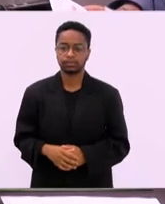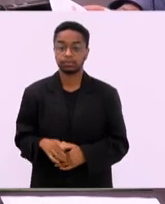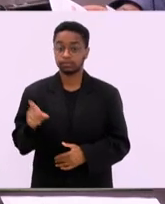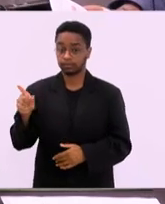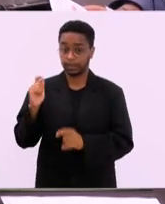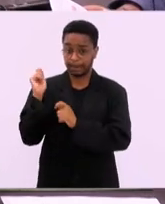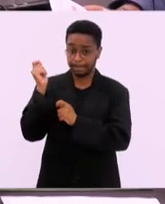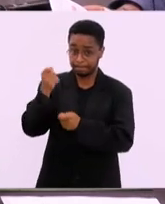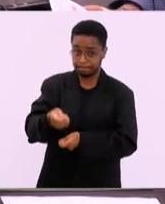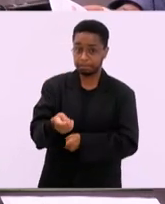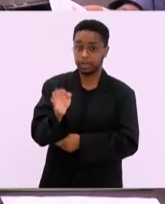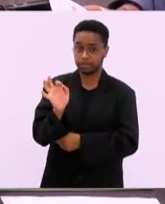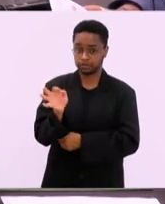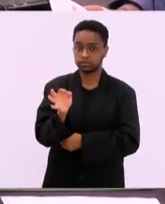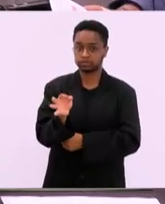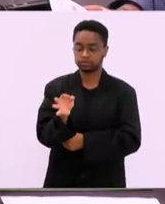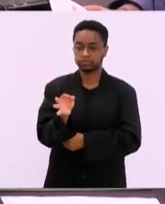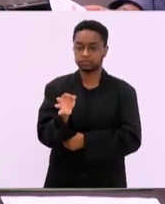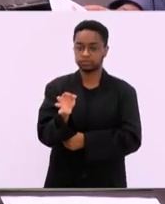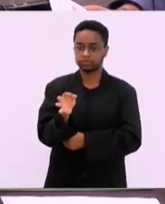pescador...